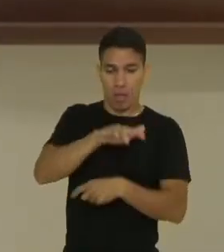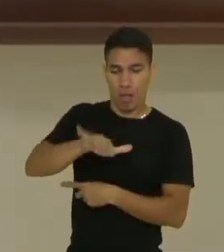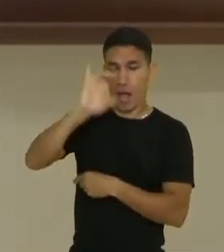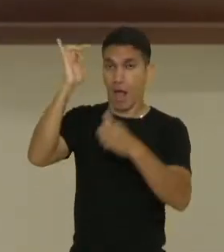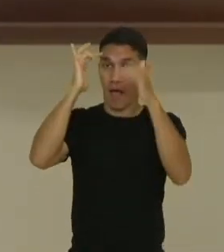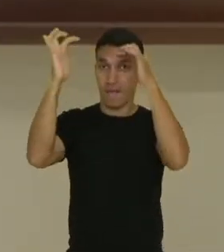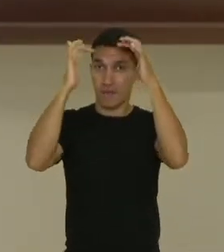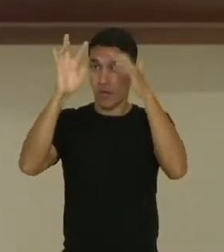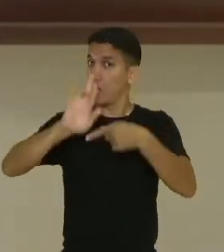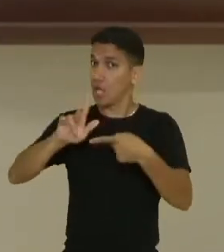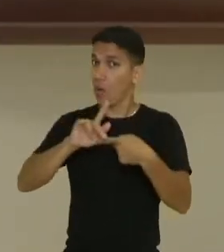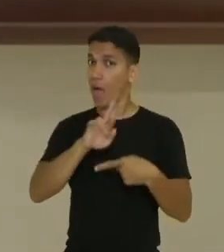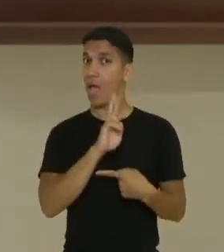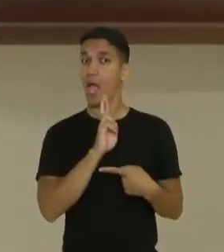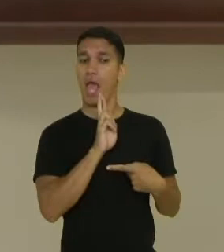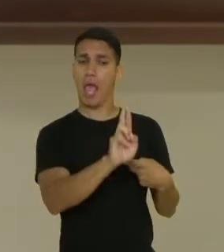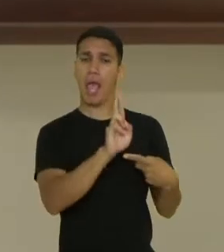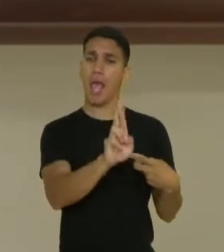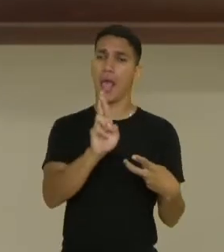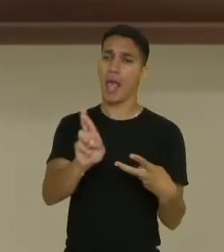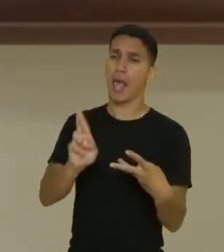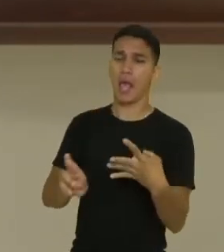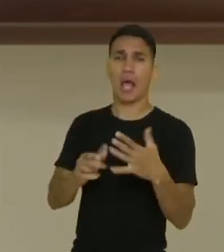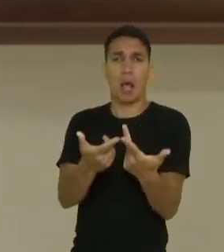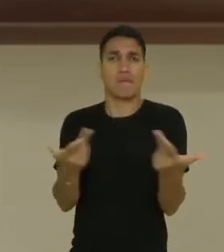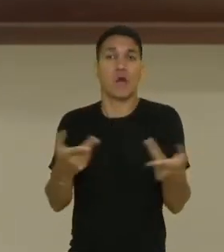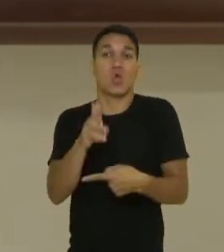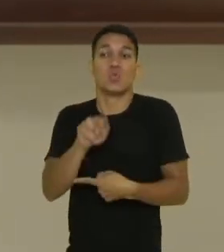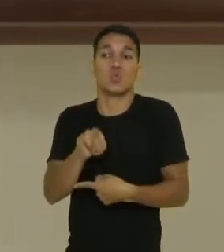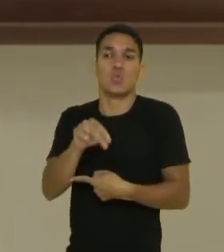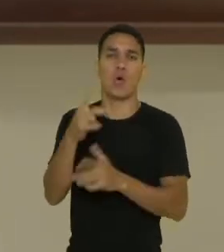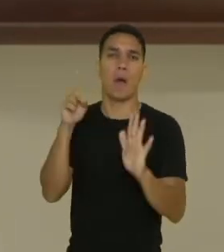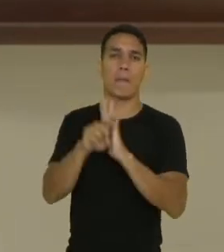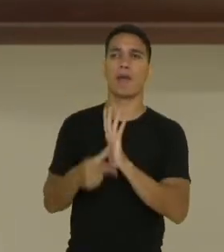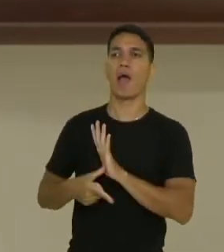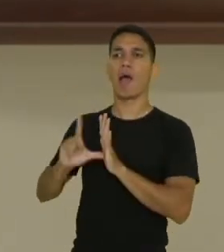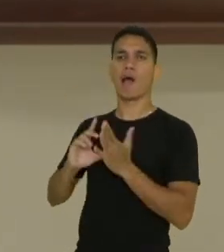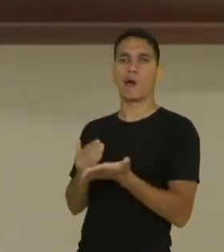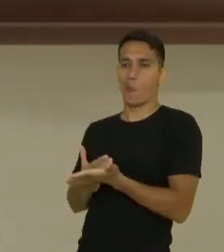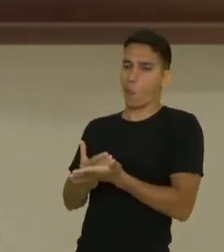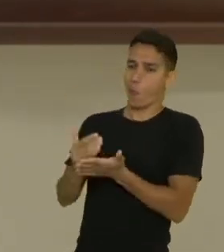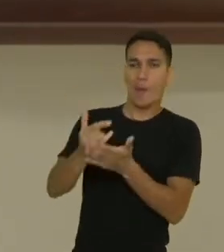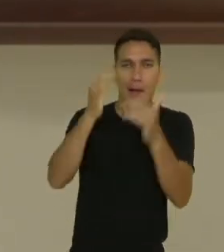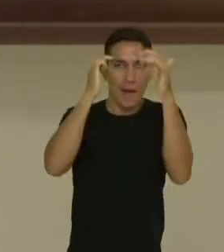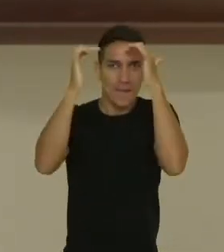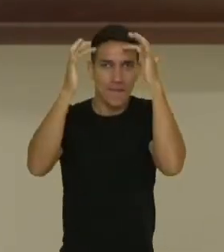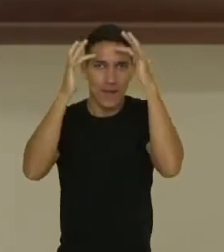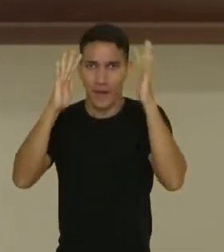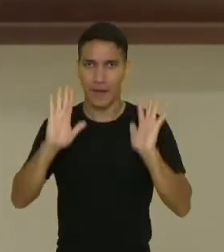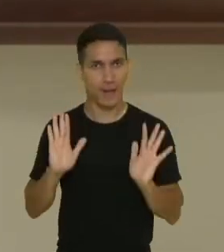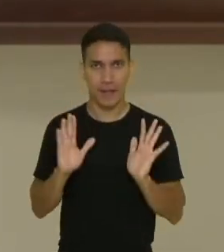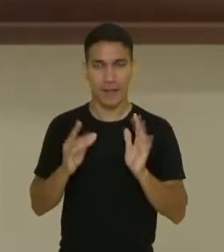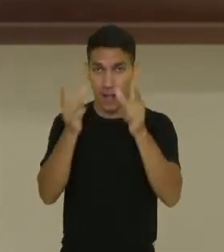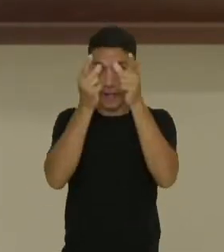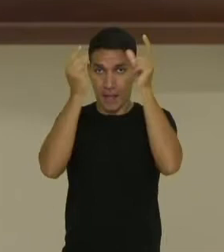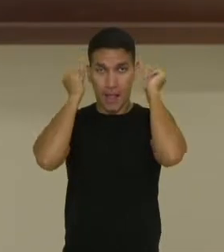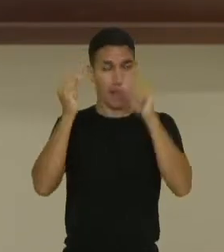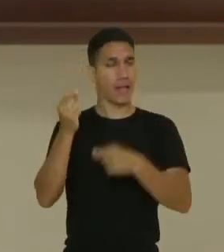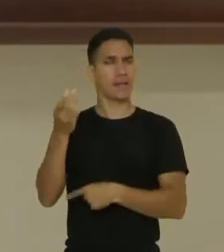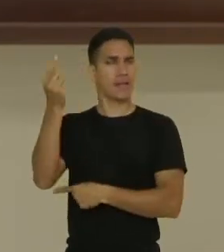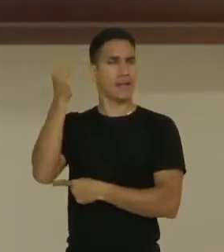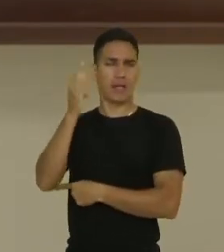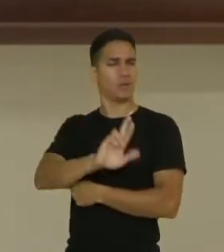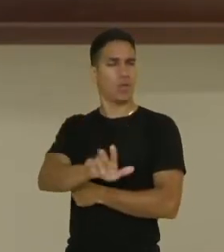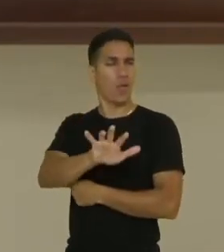era responder coisas que nunca foram perguntadas no começo da filosofia na Grécia Antiga, né?